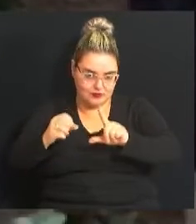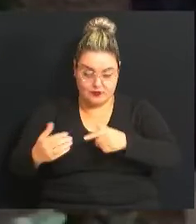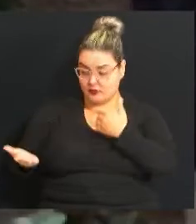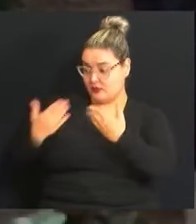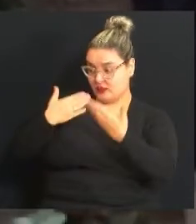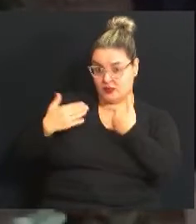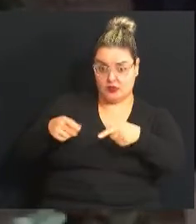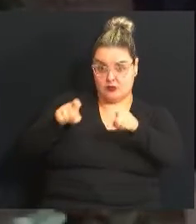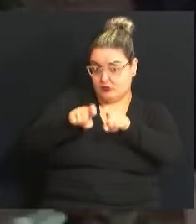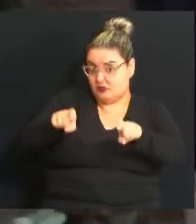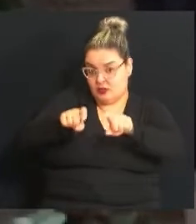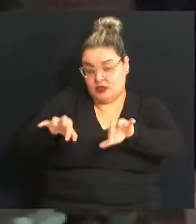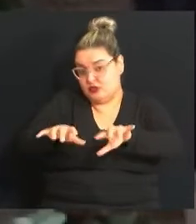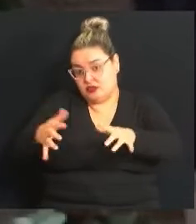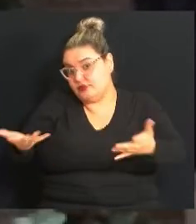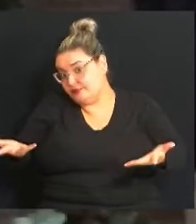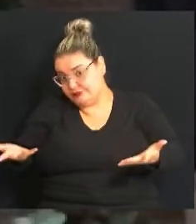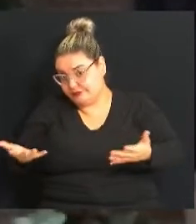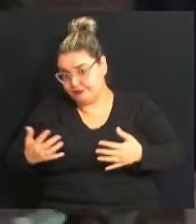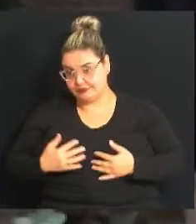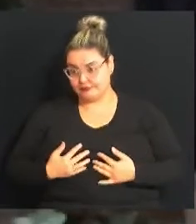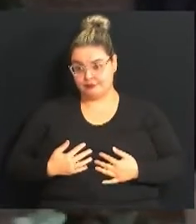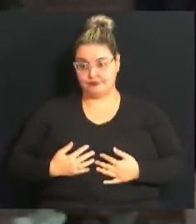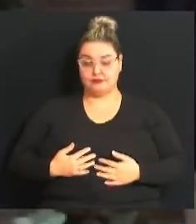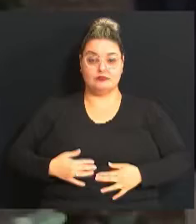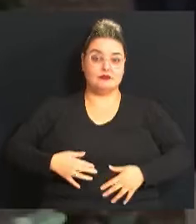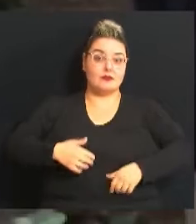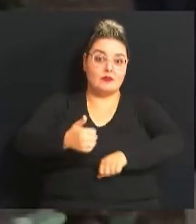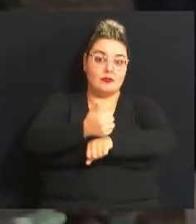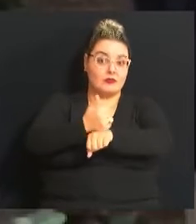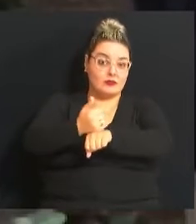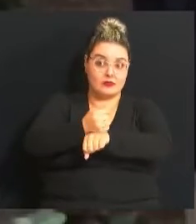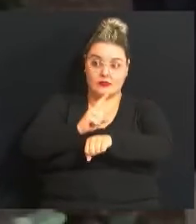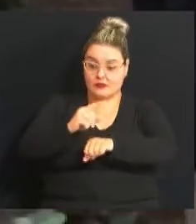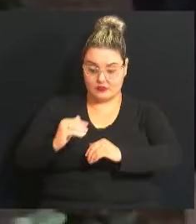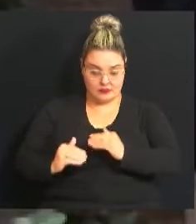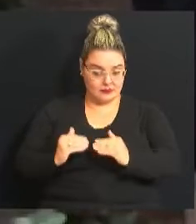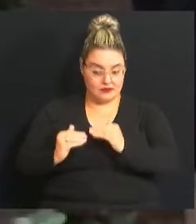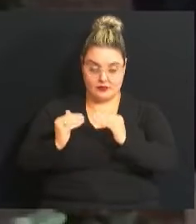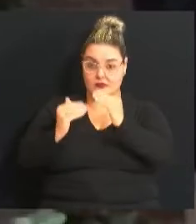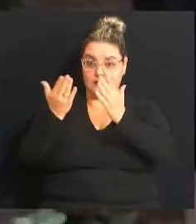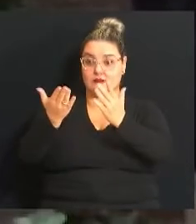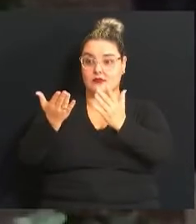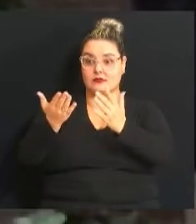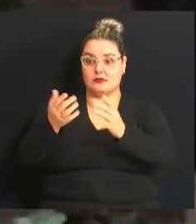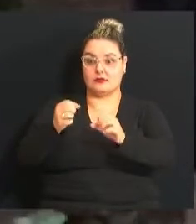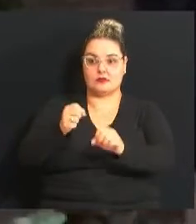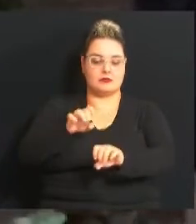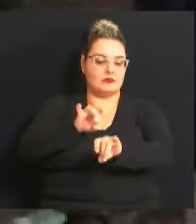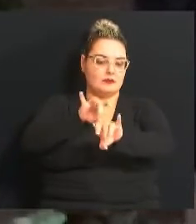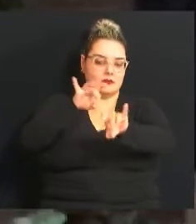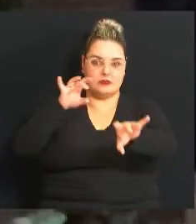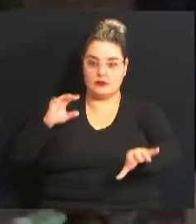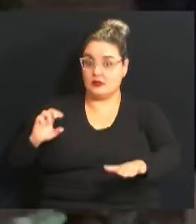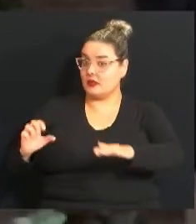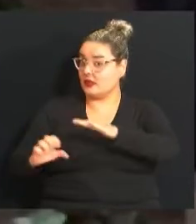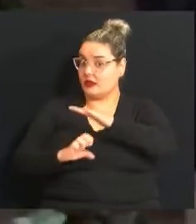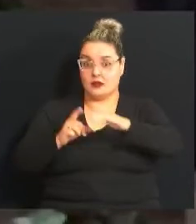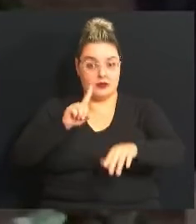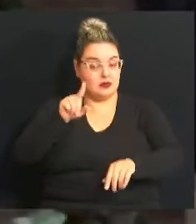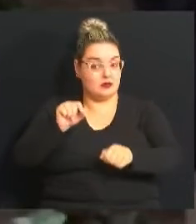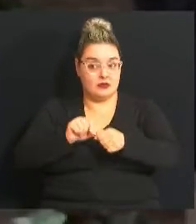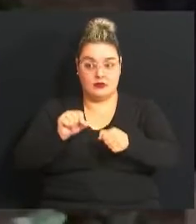computador. Os profissionais que não evoluíram para o online, as empresas que não fizeram um